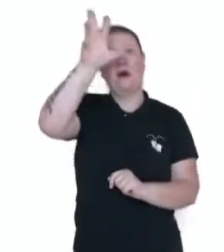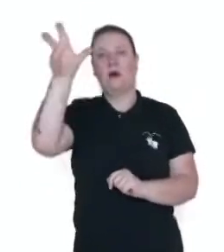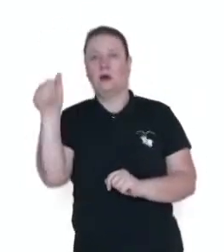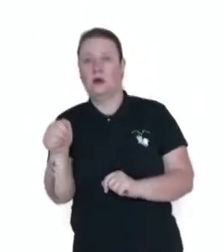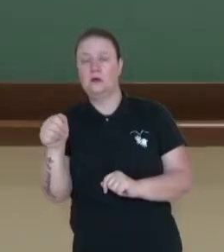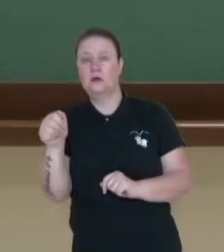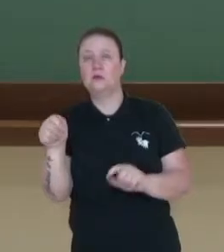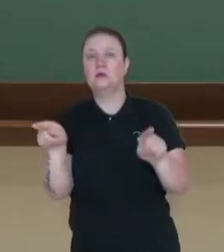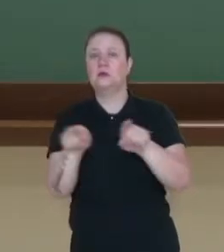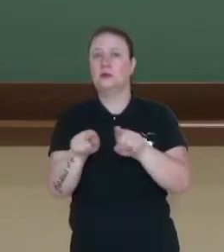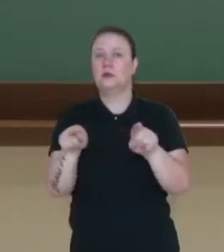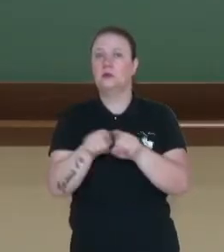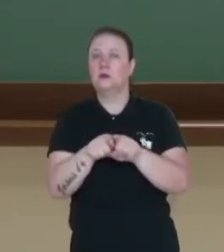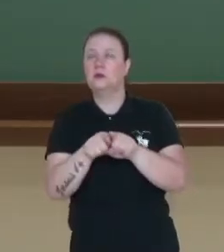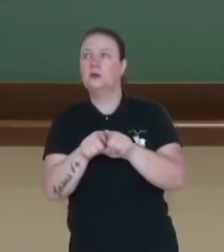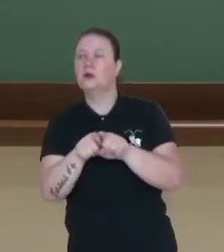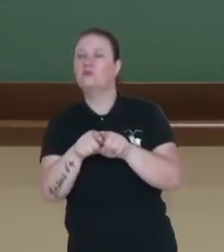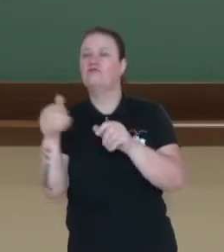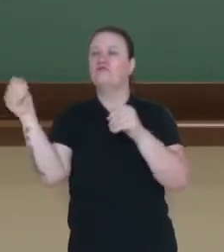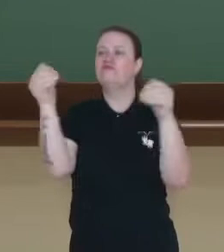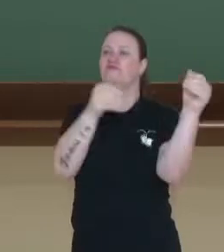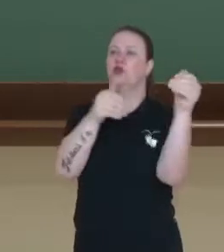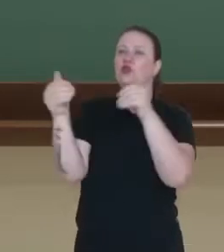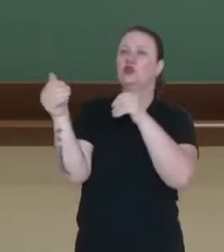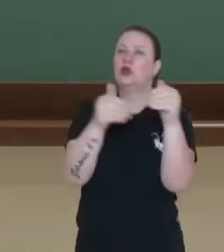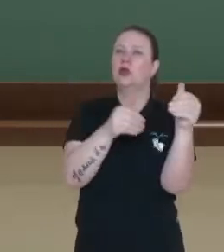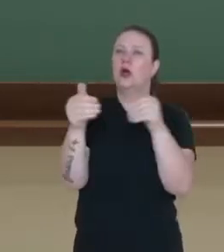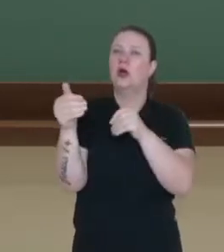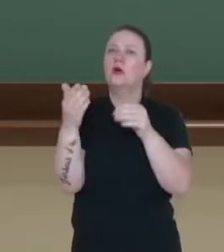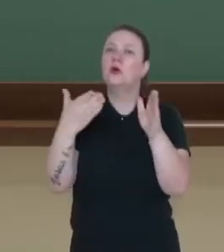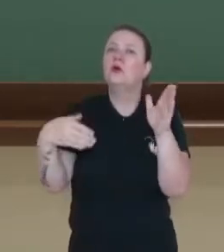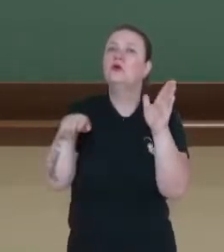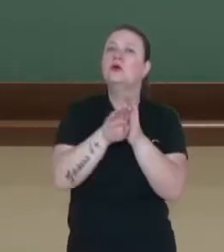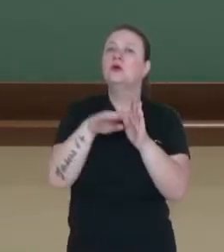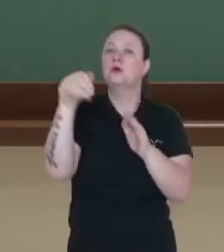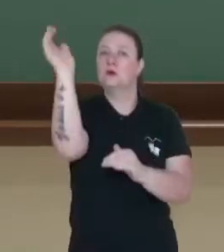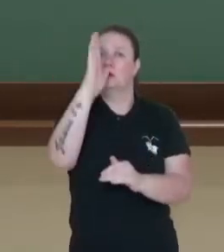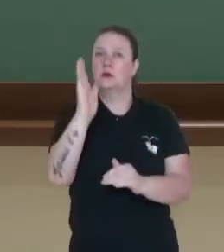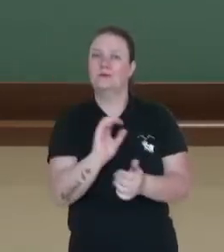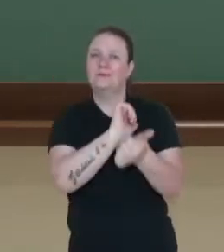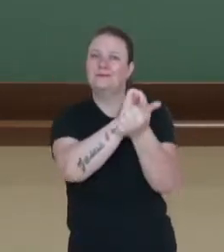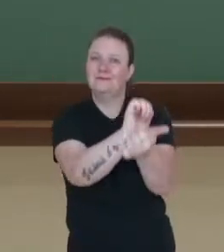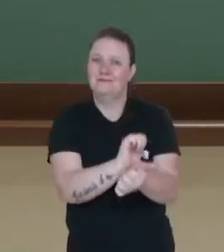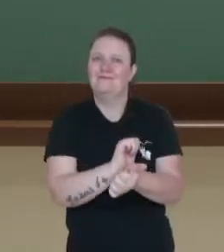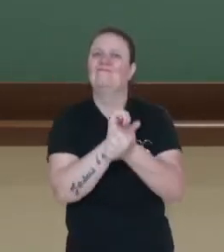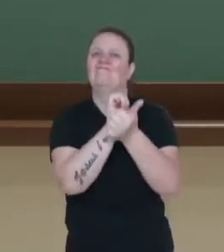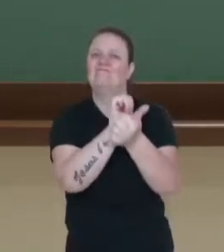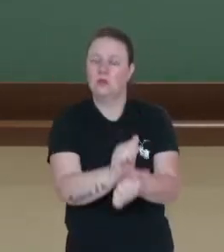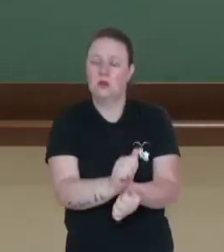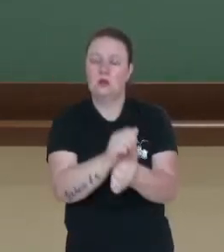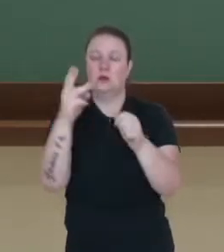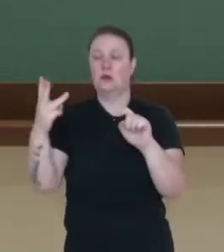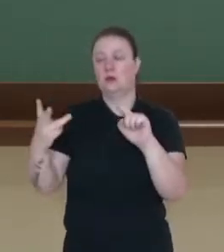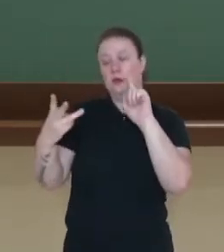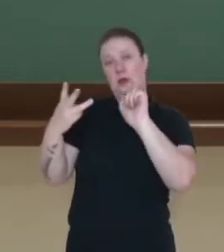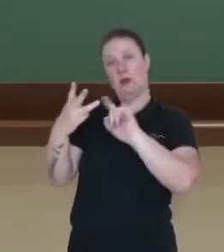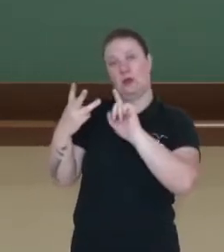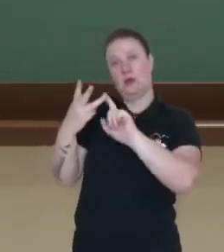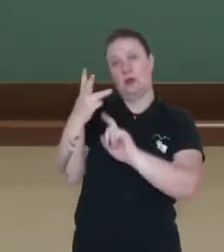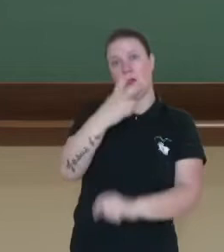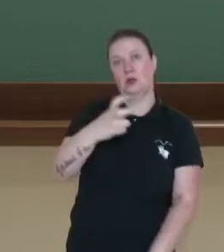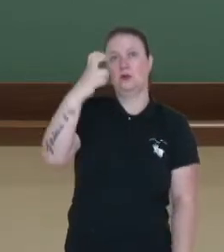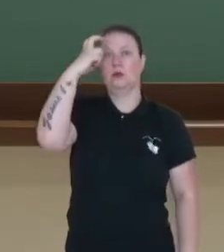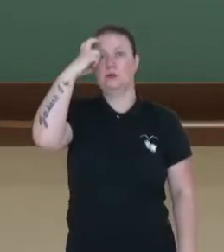que foram trazidos para o Brasil para serem escravizados, e a cultura portuguesa, né, a nossa